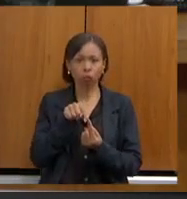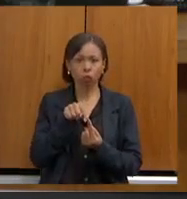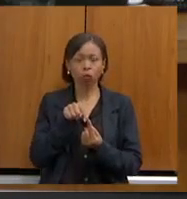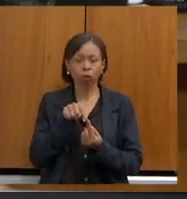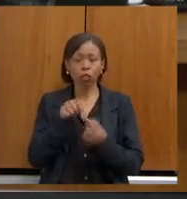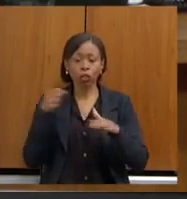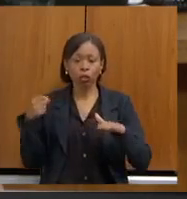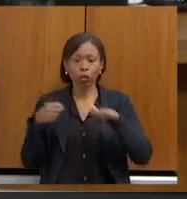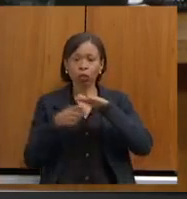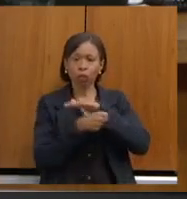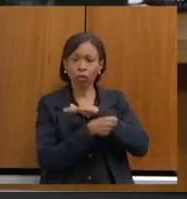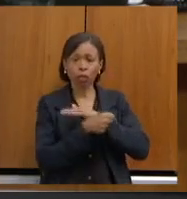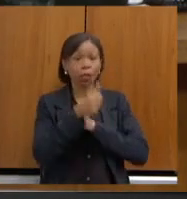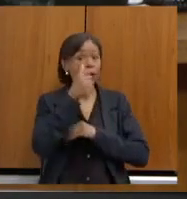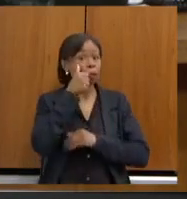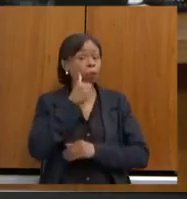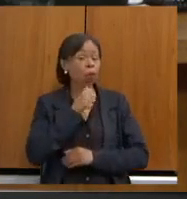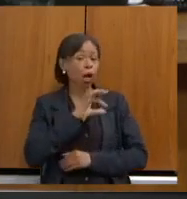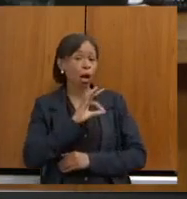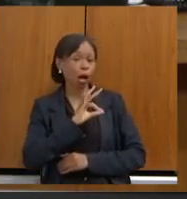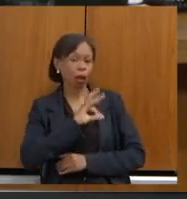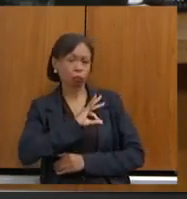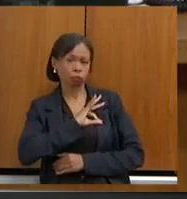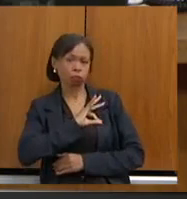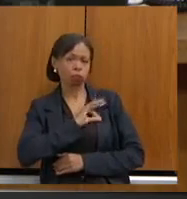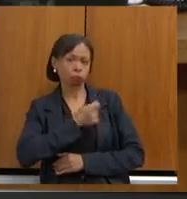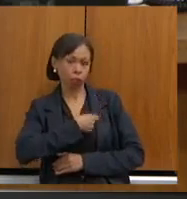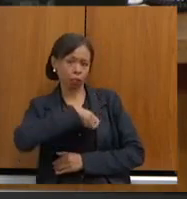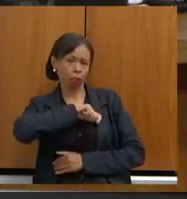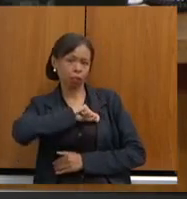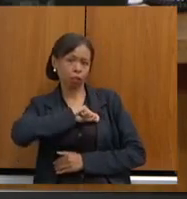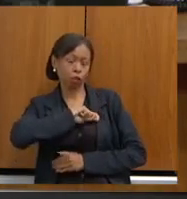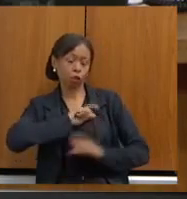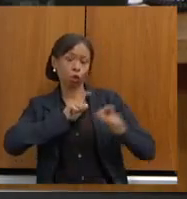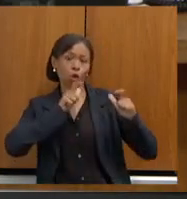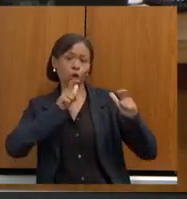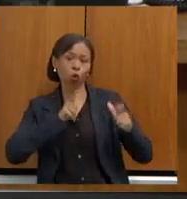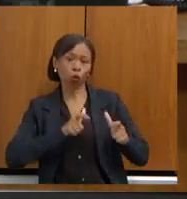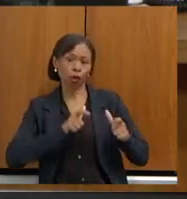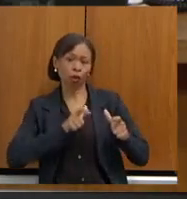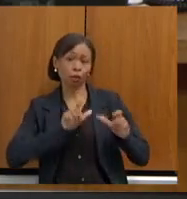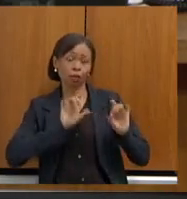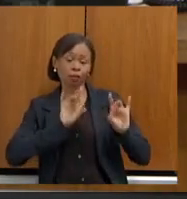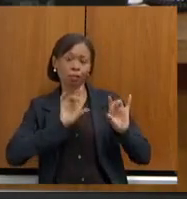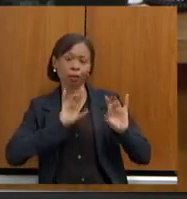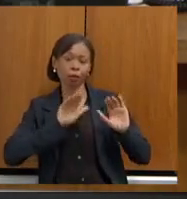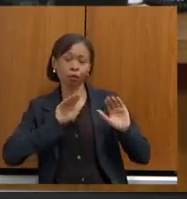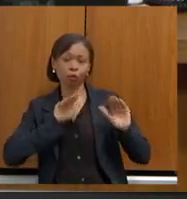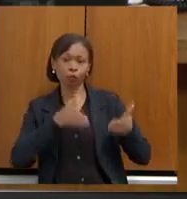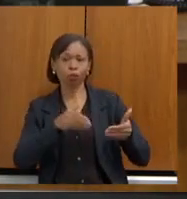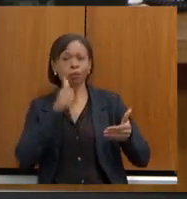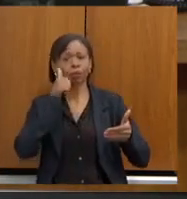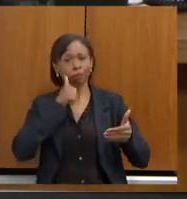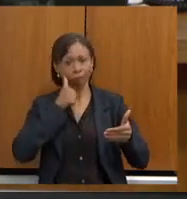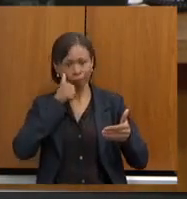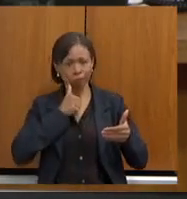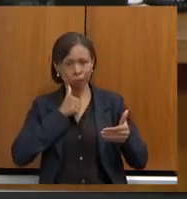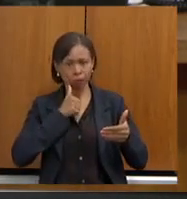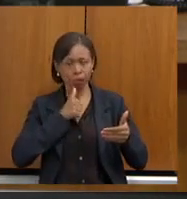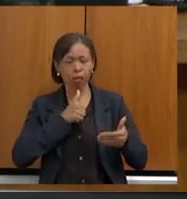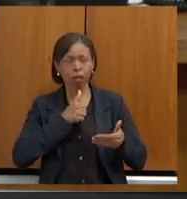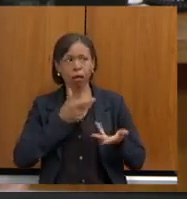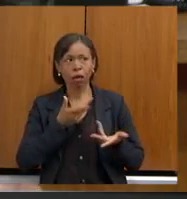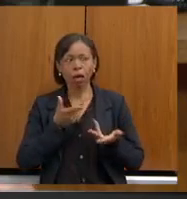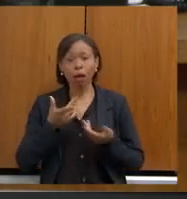Delegados de polícia para atendimento em delegacias de Atendimento à Mulher esses a